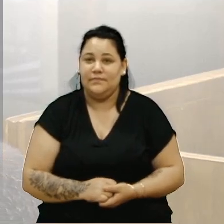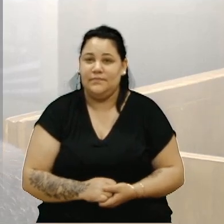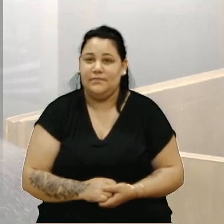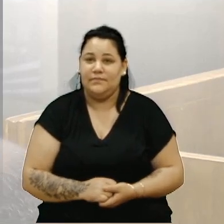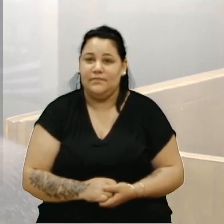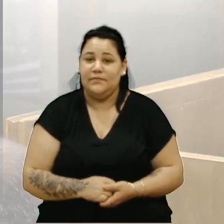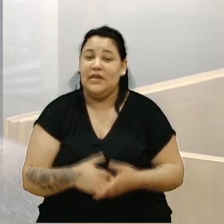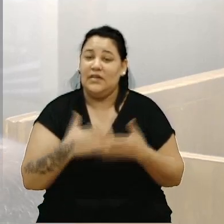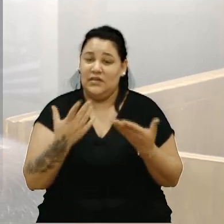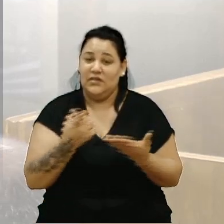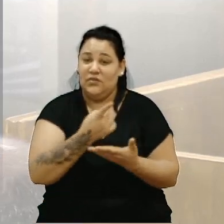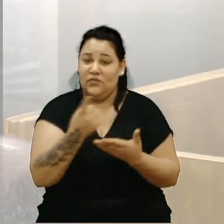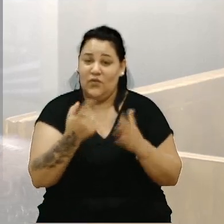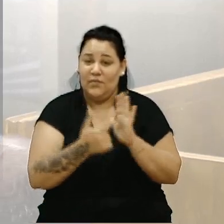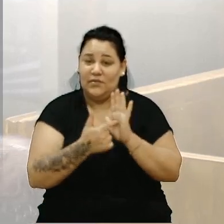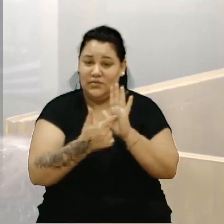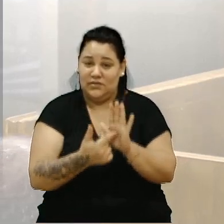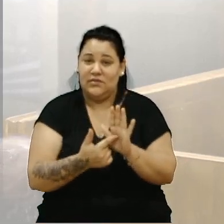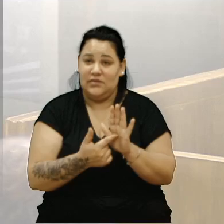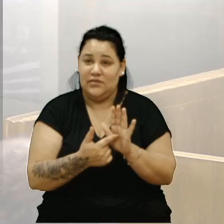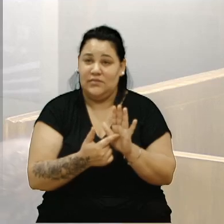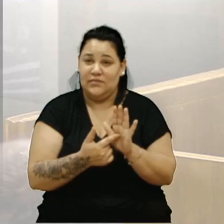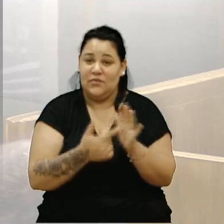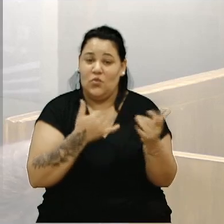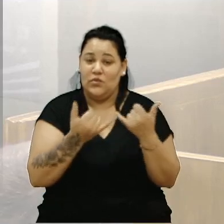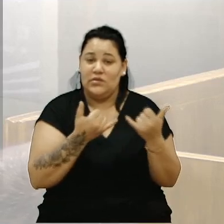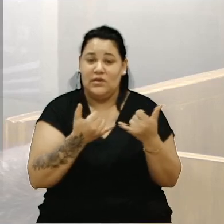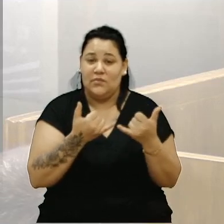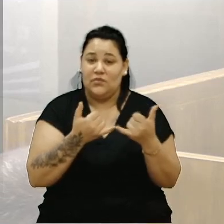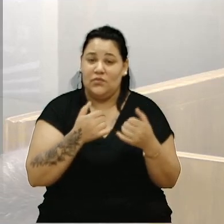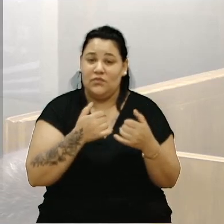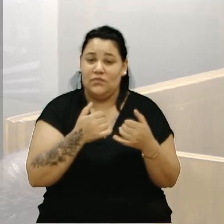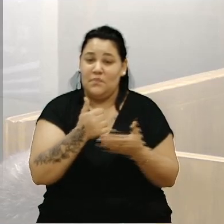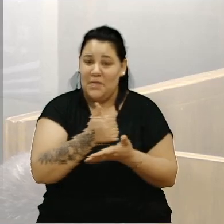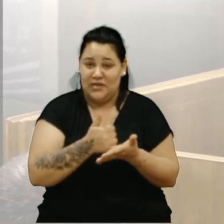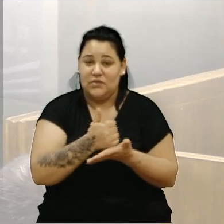vou apresentar para vocês aqui um exemplo básico